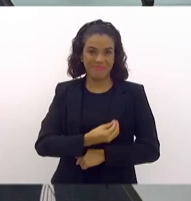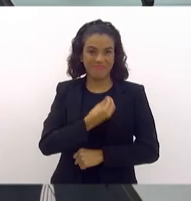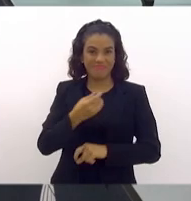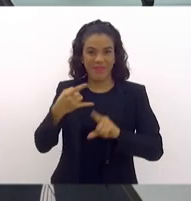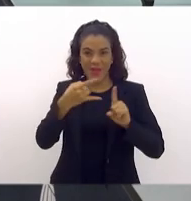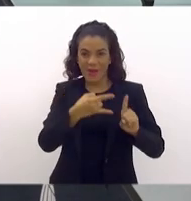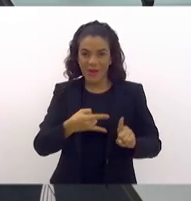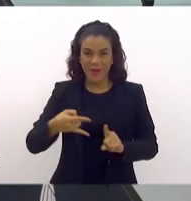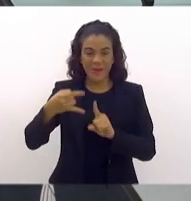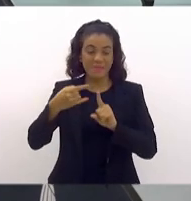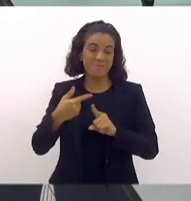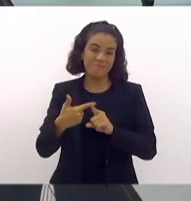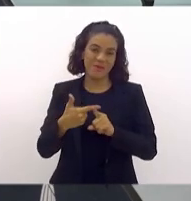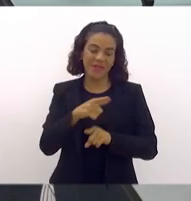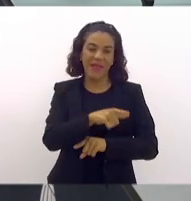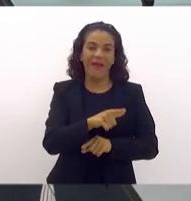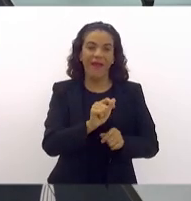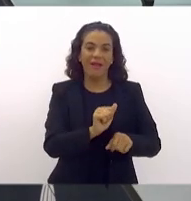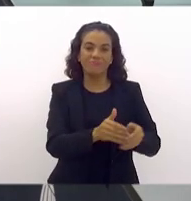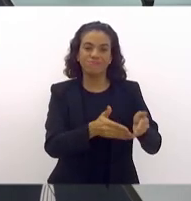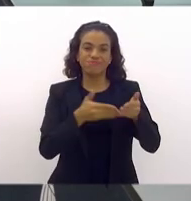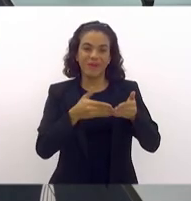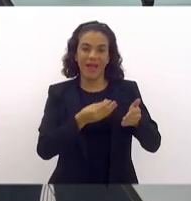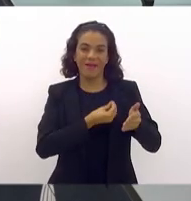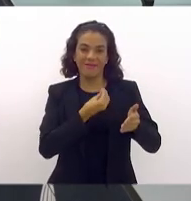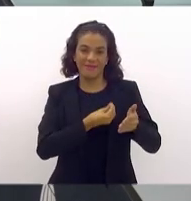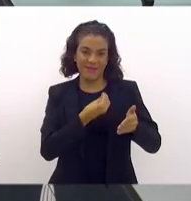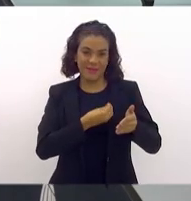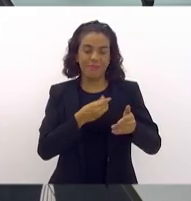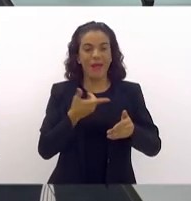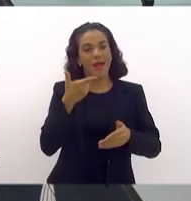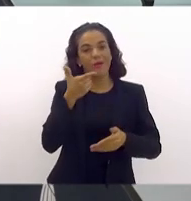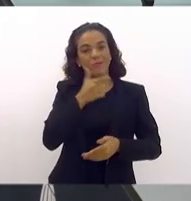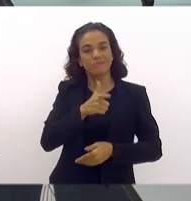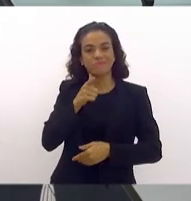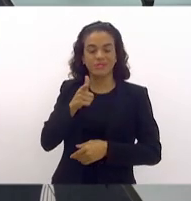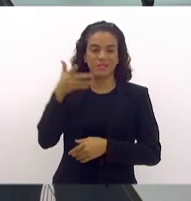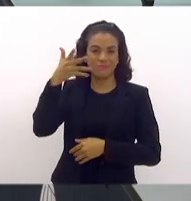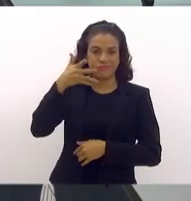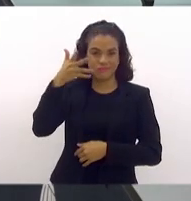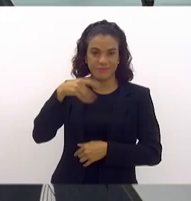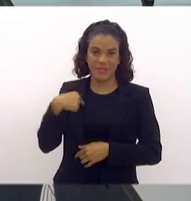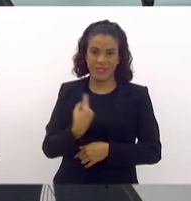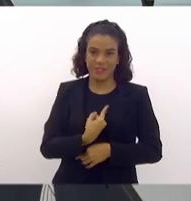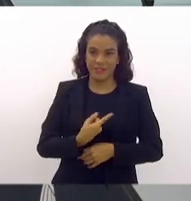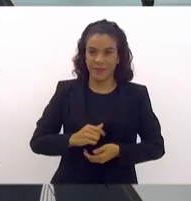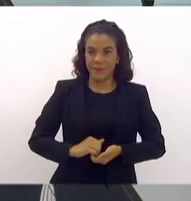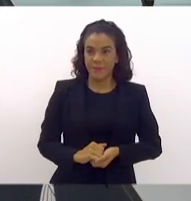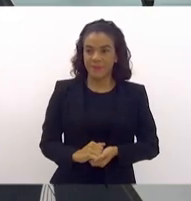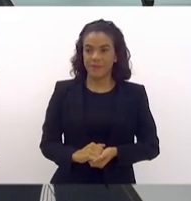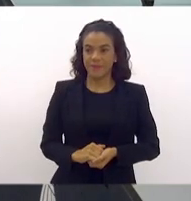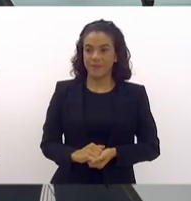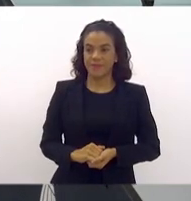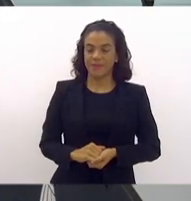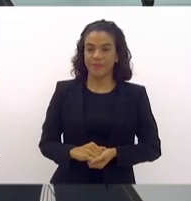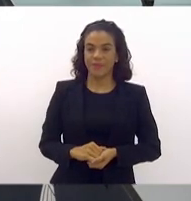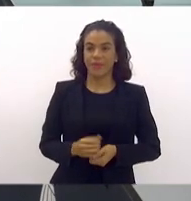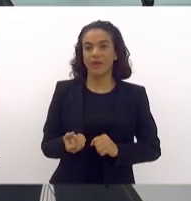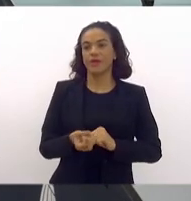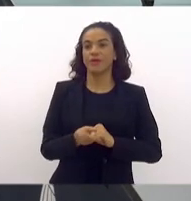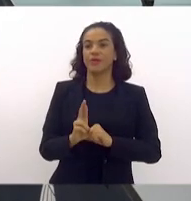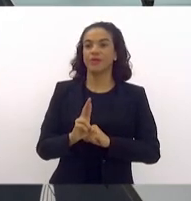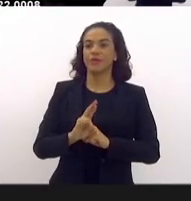vida dela para estar com a gente, então desde já agradeço. Obrigada, deputada Índia. Doutora Juliana Cunha.